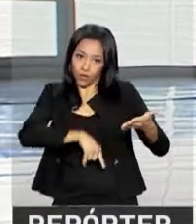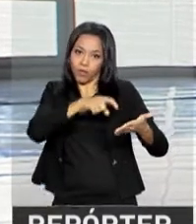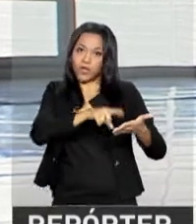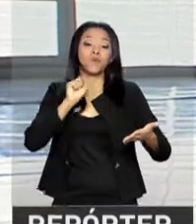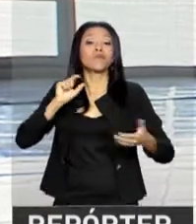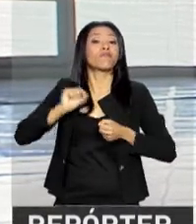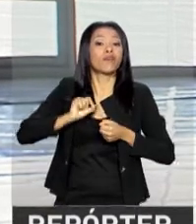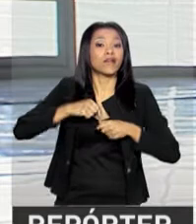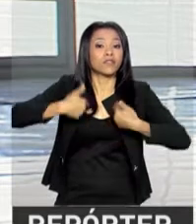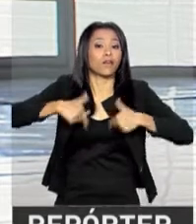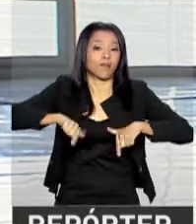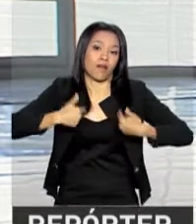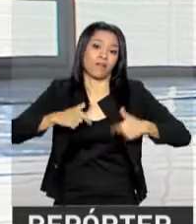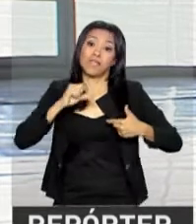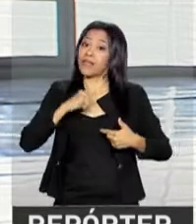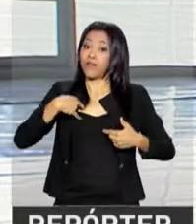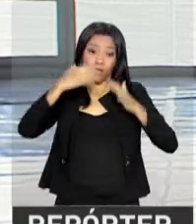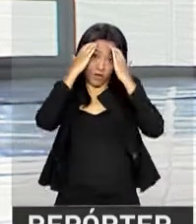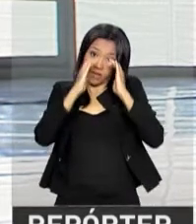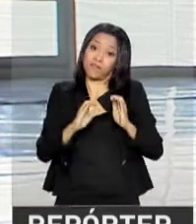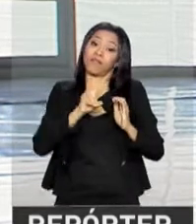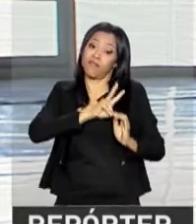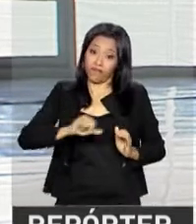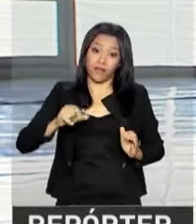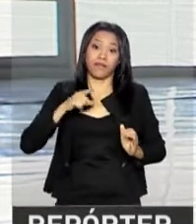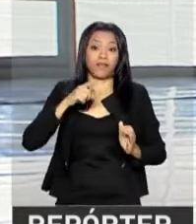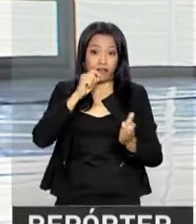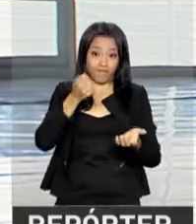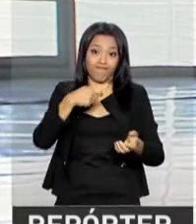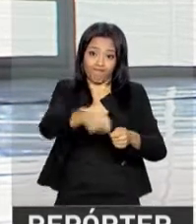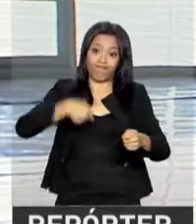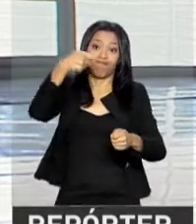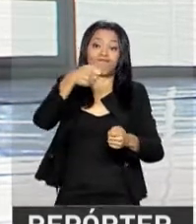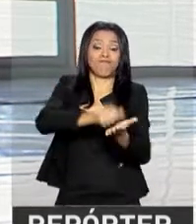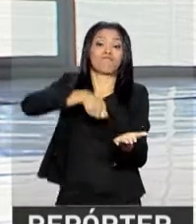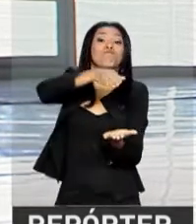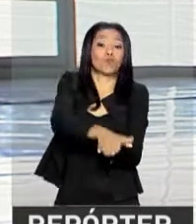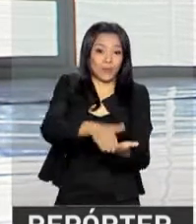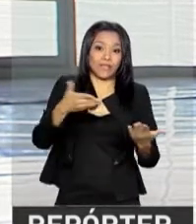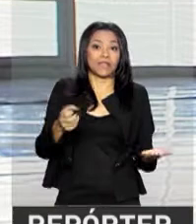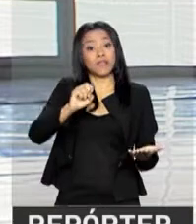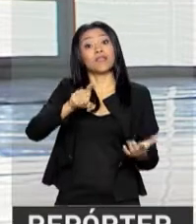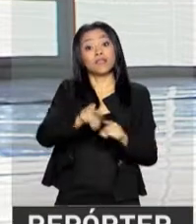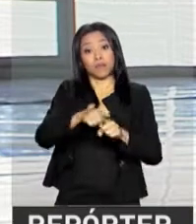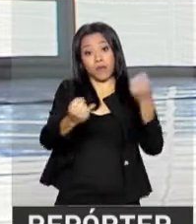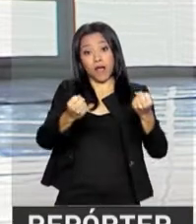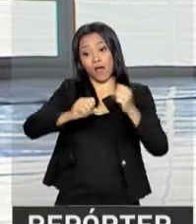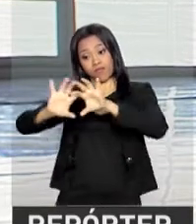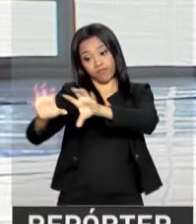descumprir será caracterizado como transporte e regular e poderá sofrer multa se ter o veículo apreendido